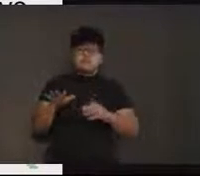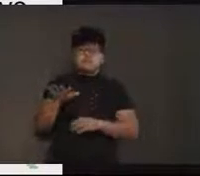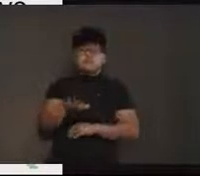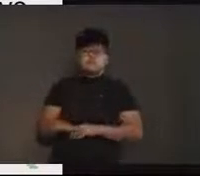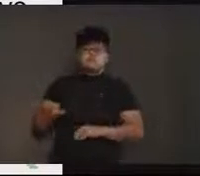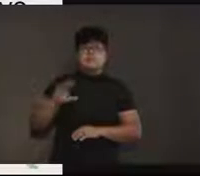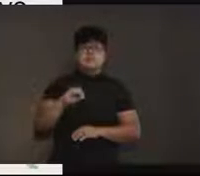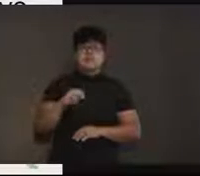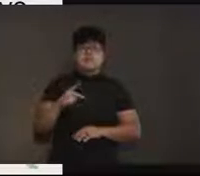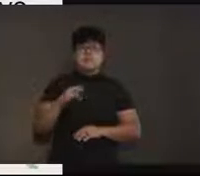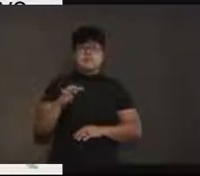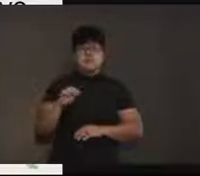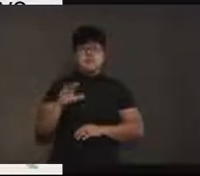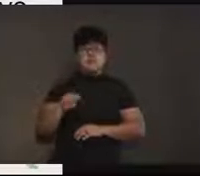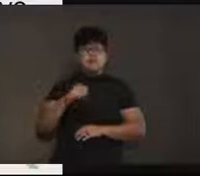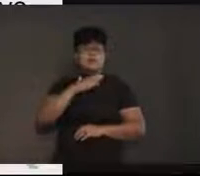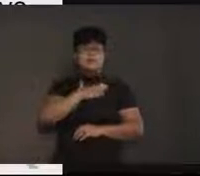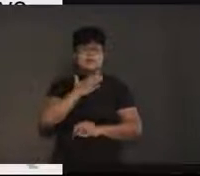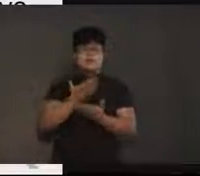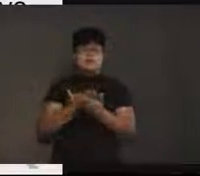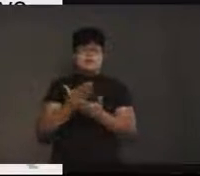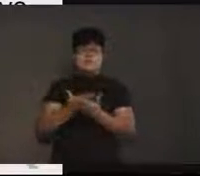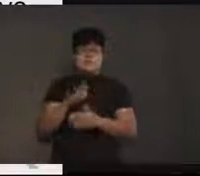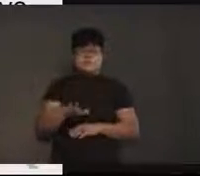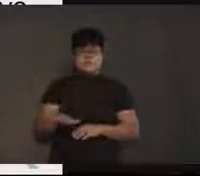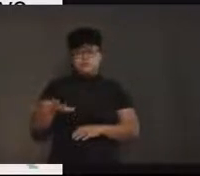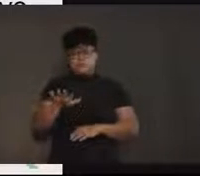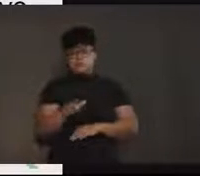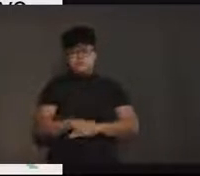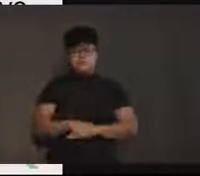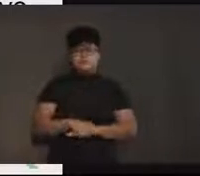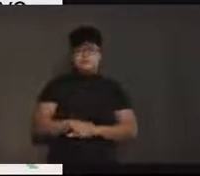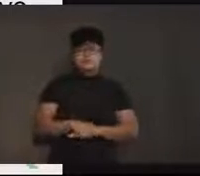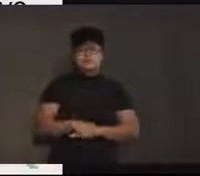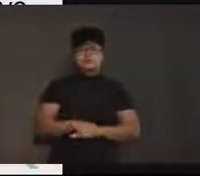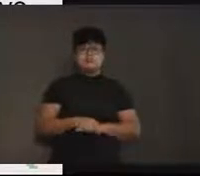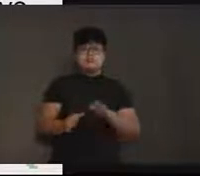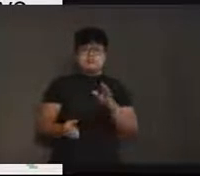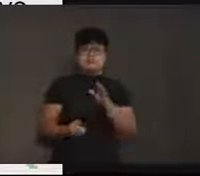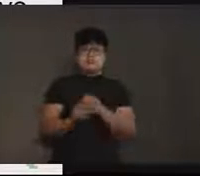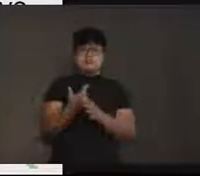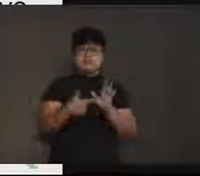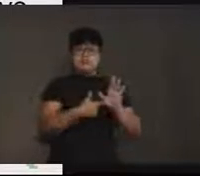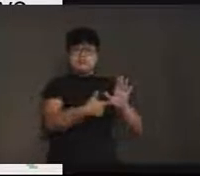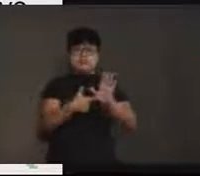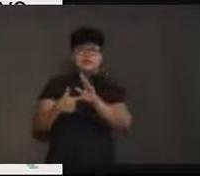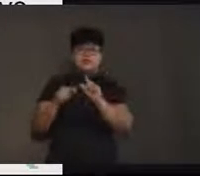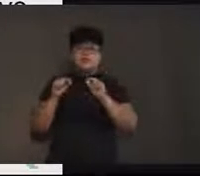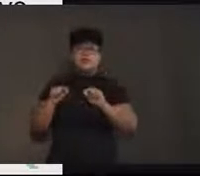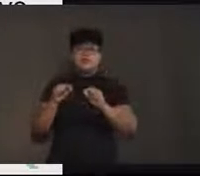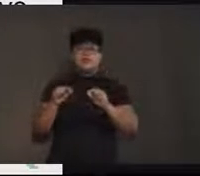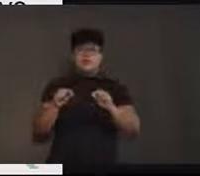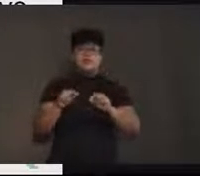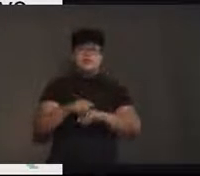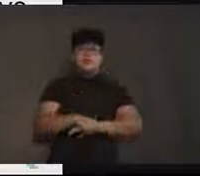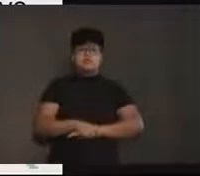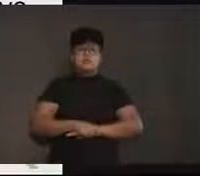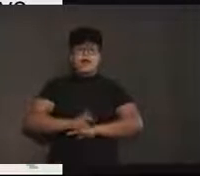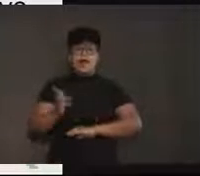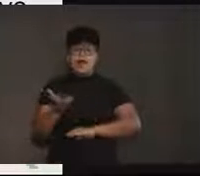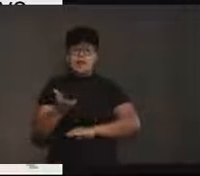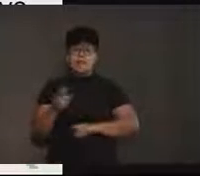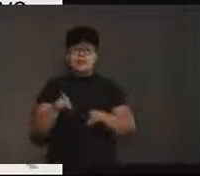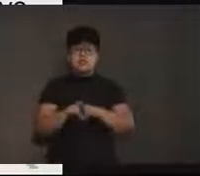as que eu mais trabalho os modelos vem daí aparecem na geração de pulsos ultra-rápidos e na tecnologia